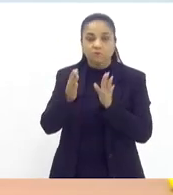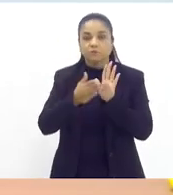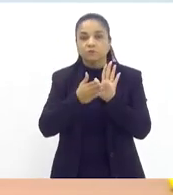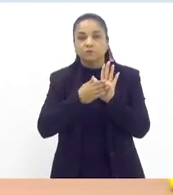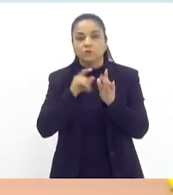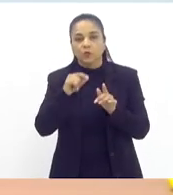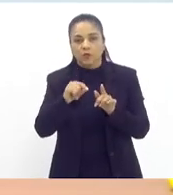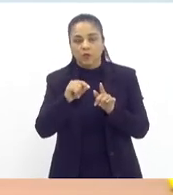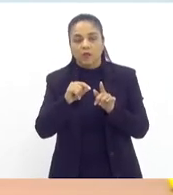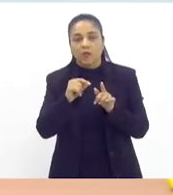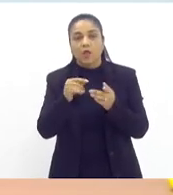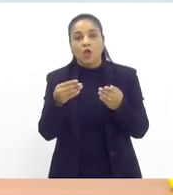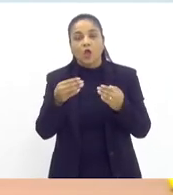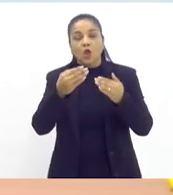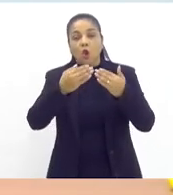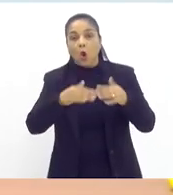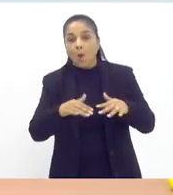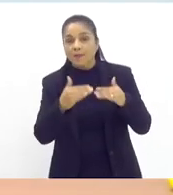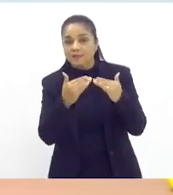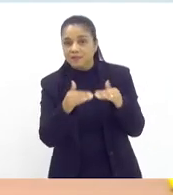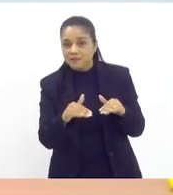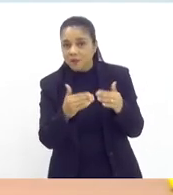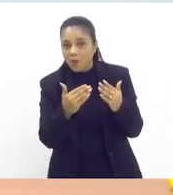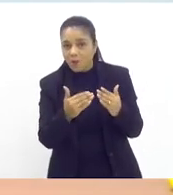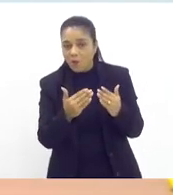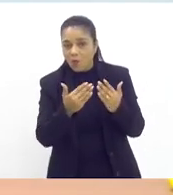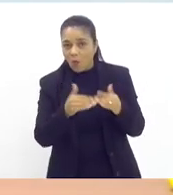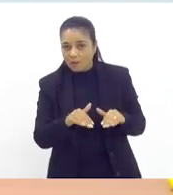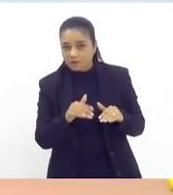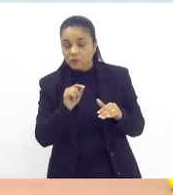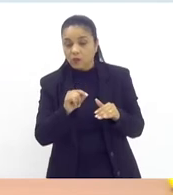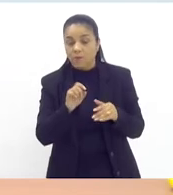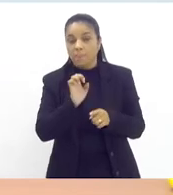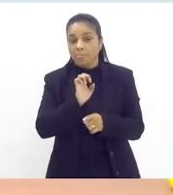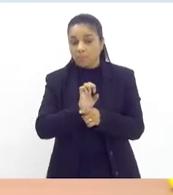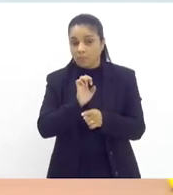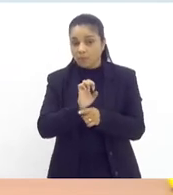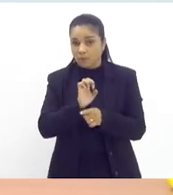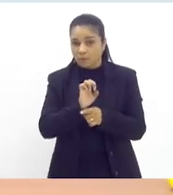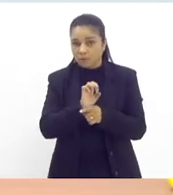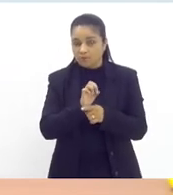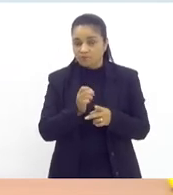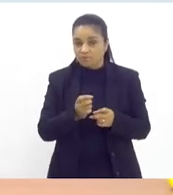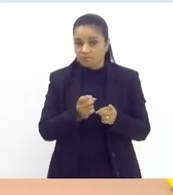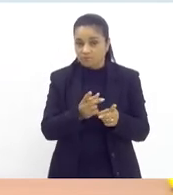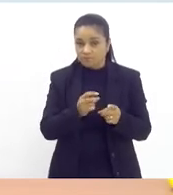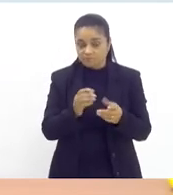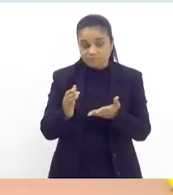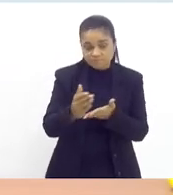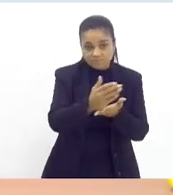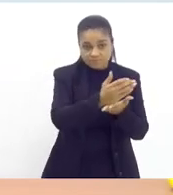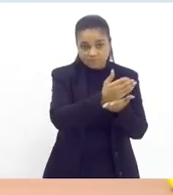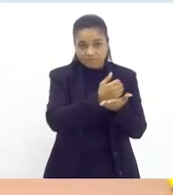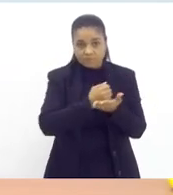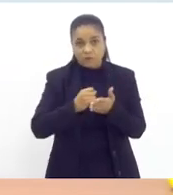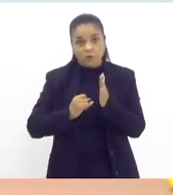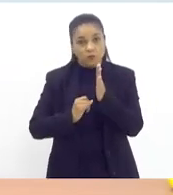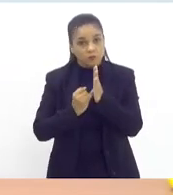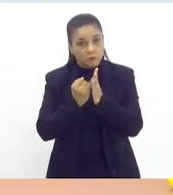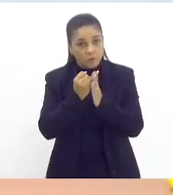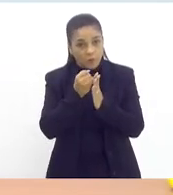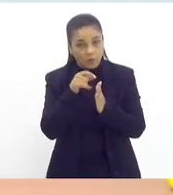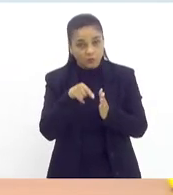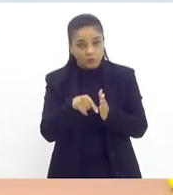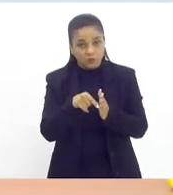chamam de Câmara de Compensação. Significa que o estado de origem, nas transações interestaduais, arrecada o imposto que pertence ao estado